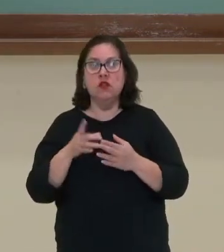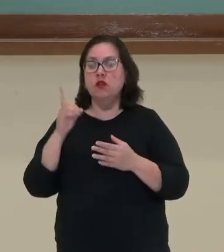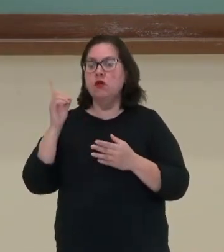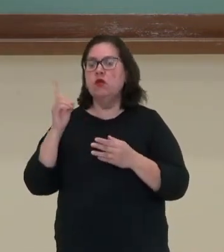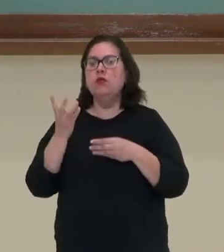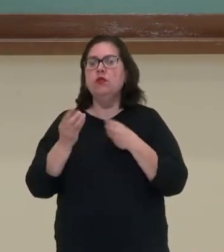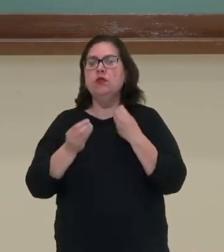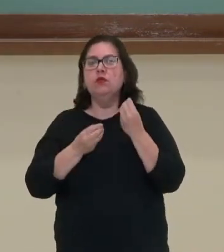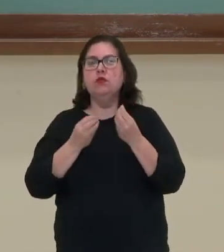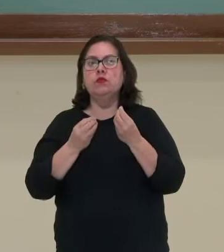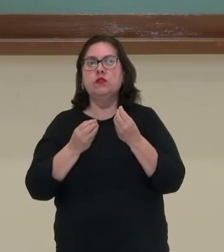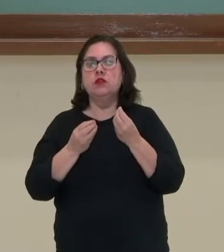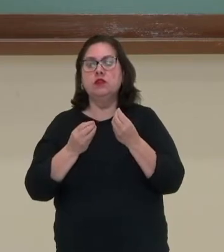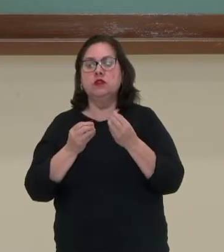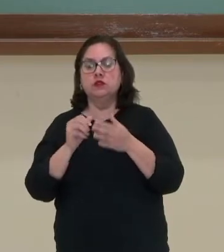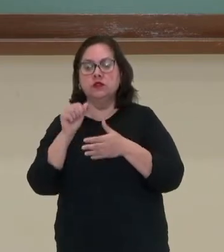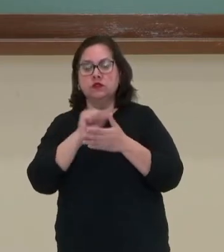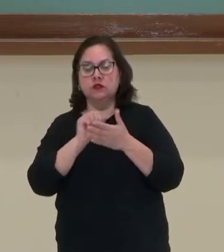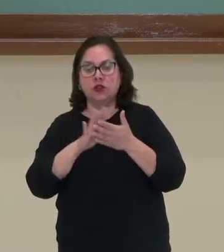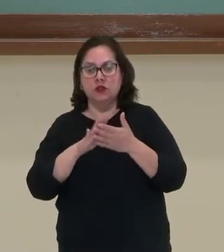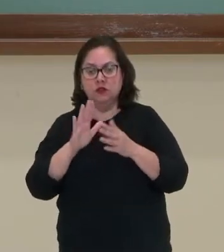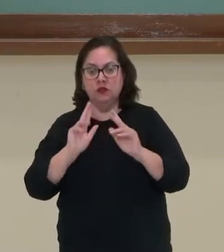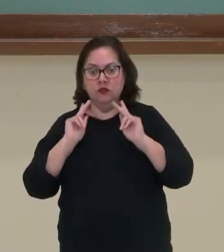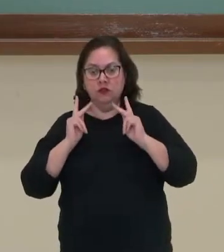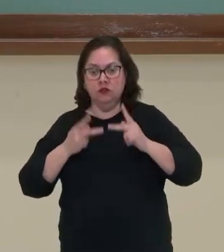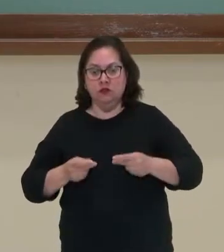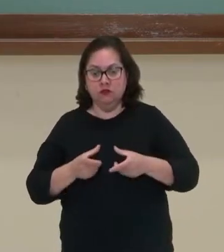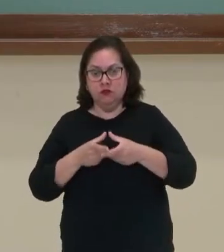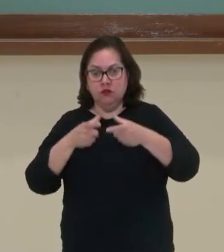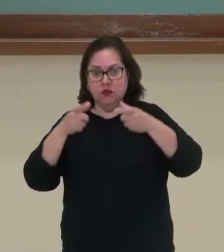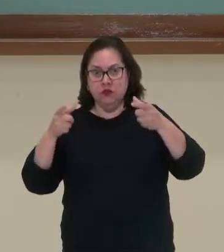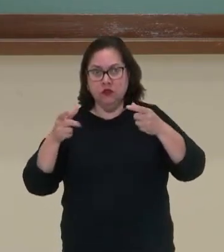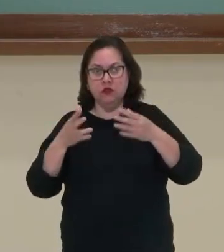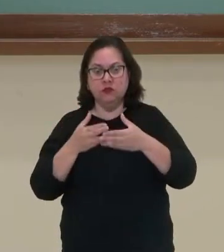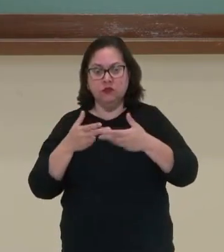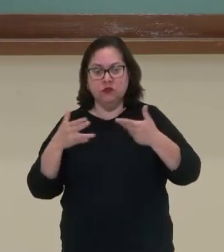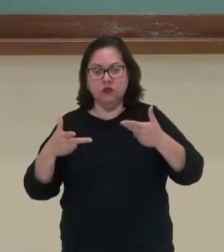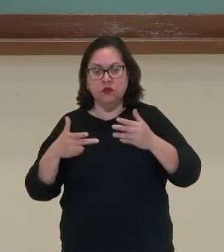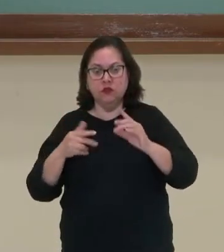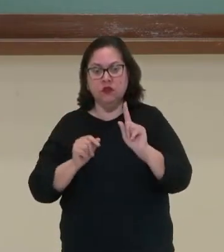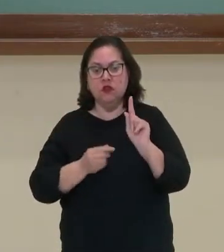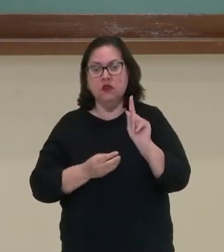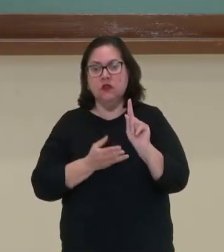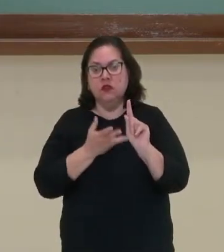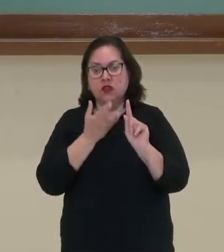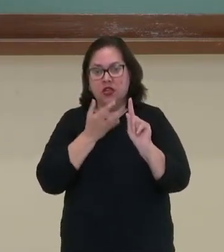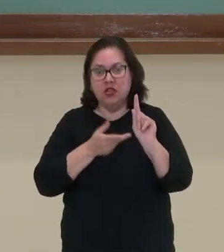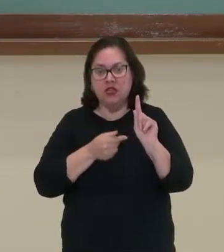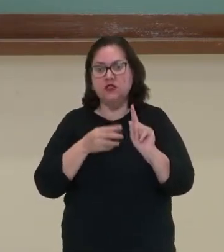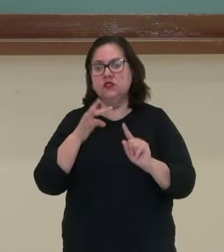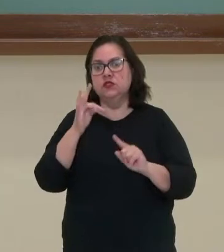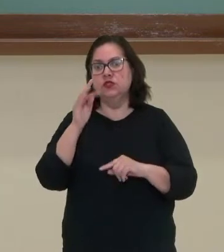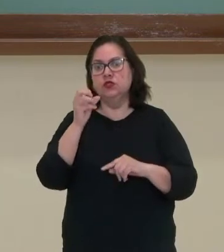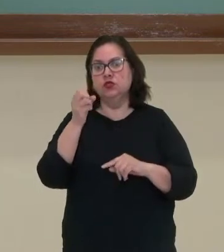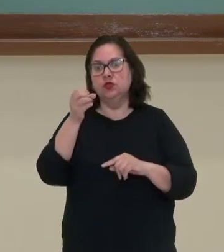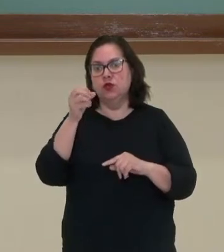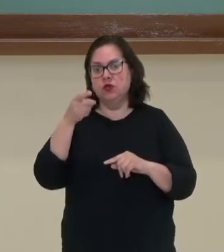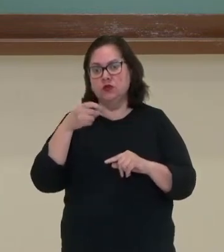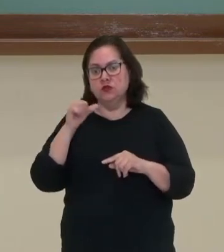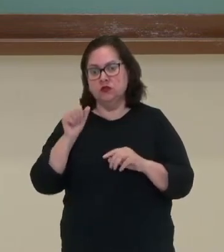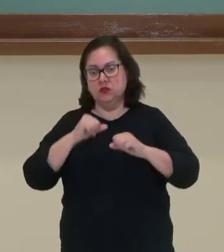Então, as atividades humanas liberam grande quantidade de gases tóxicos, por exemplo, né, processos,